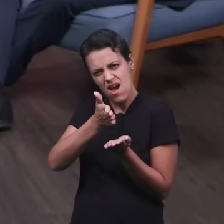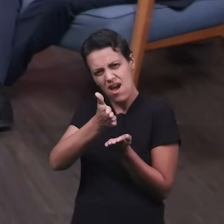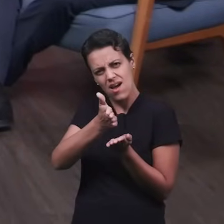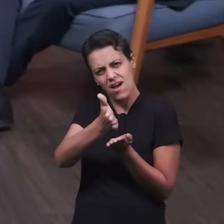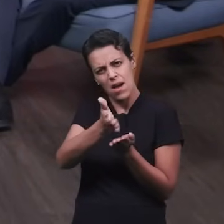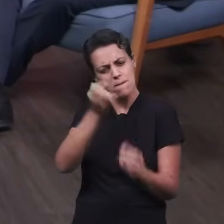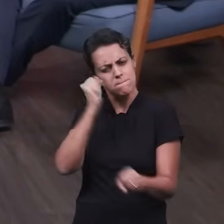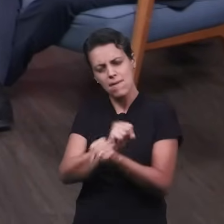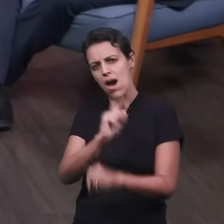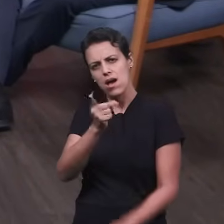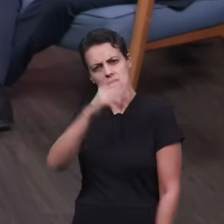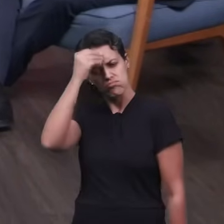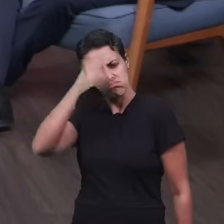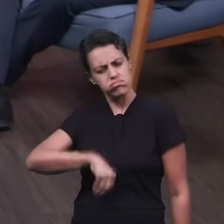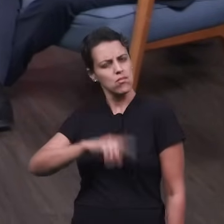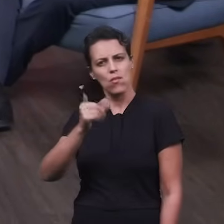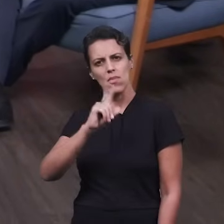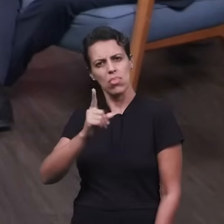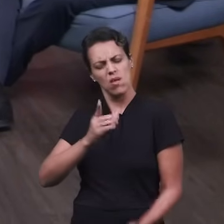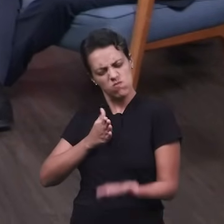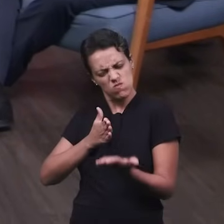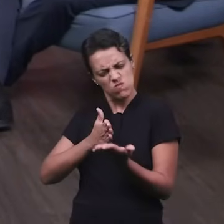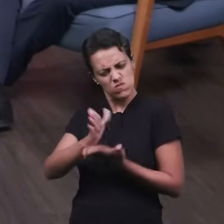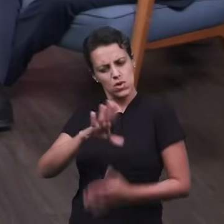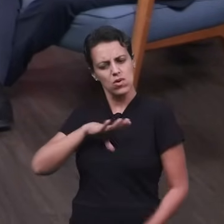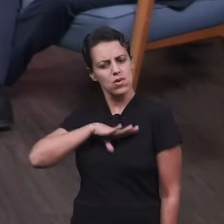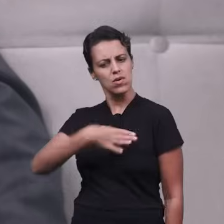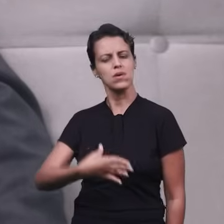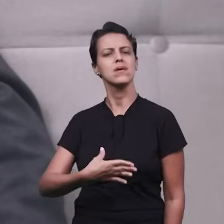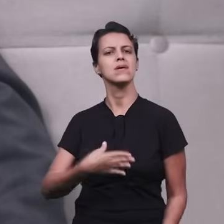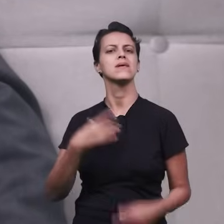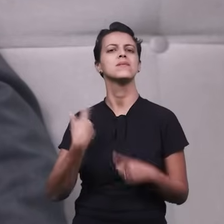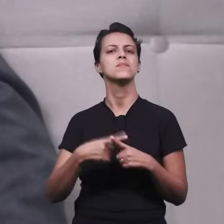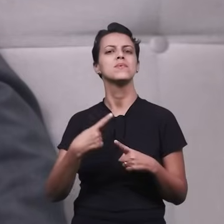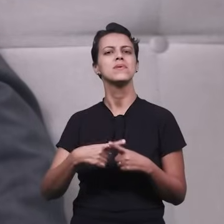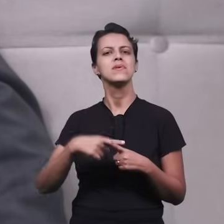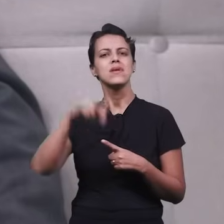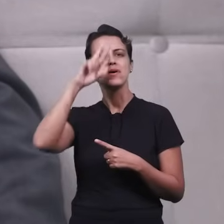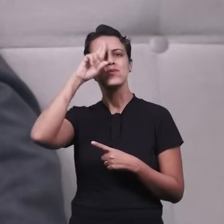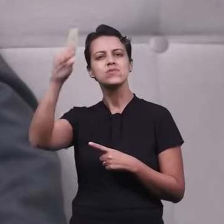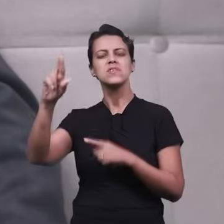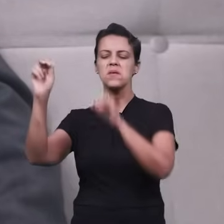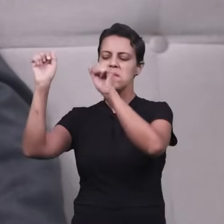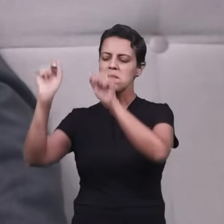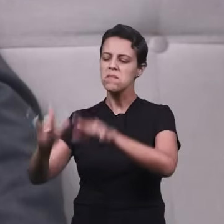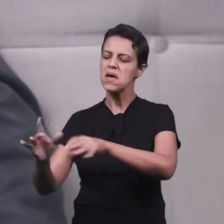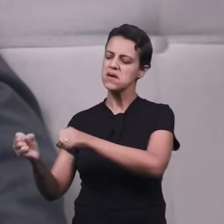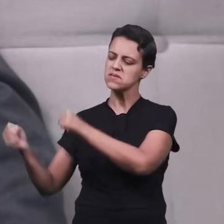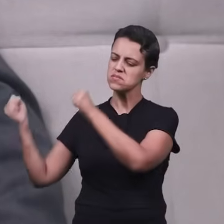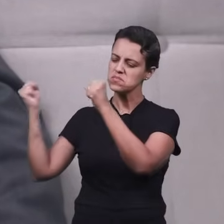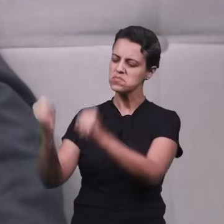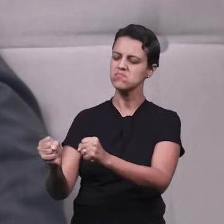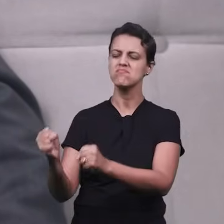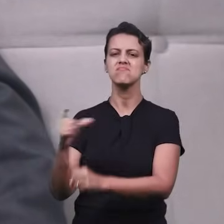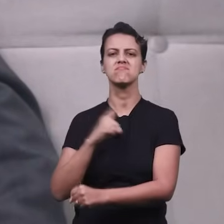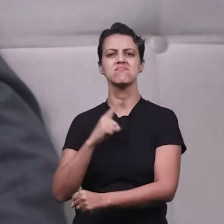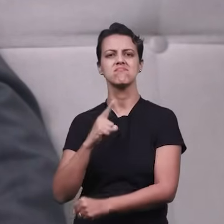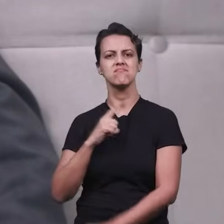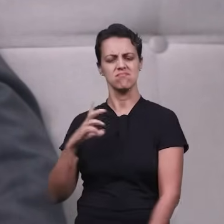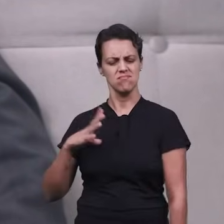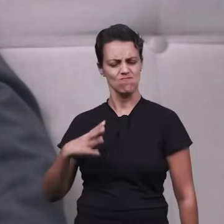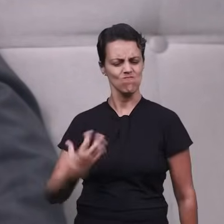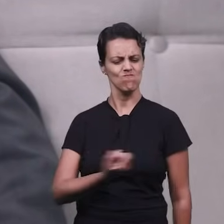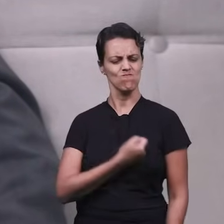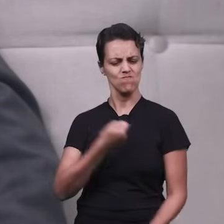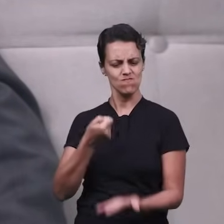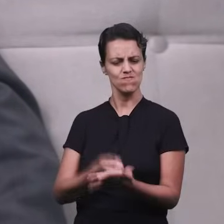o evangelho. Né? Então, esse projeto estabelecido pelo Senhor, que tem um revestimento desse poder, e está